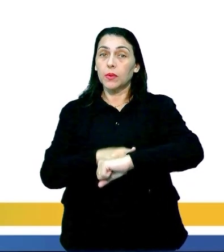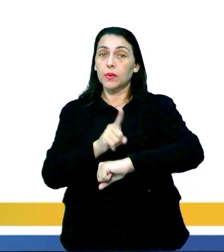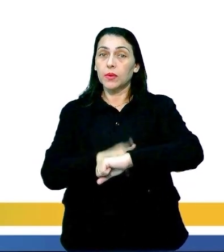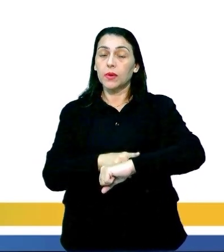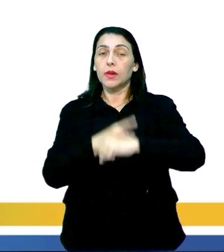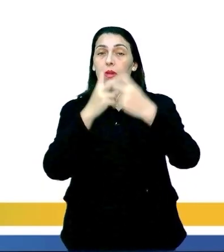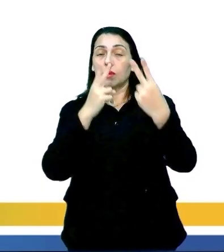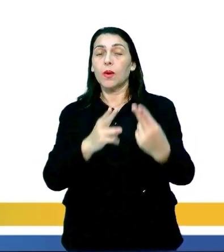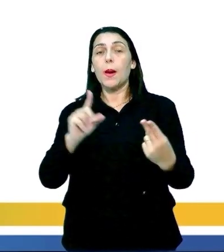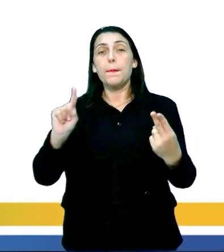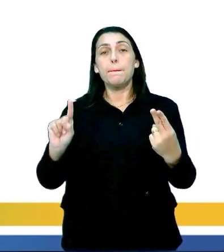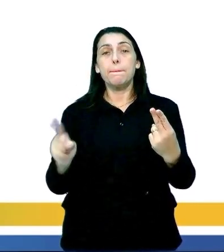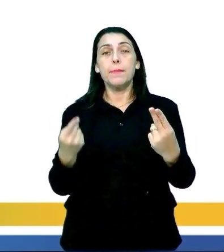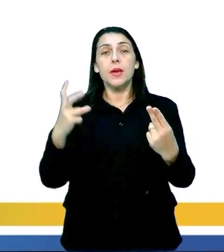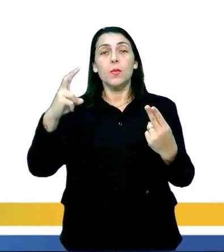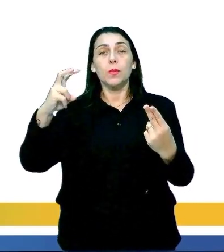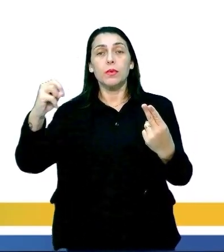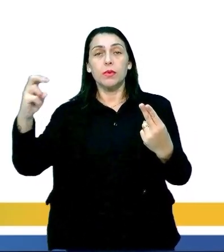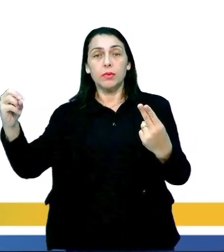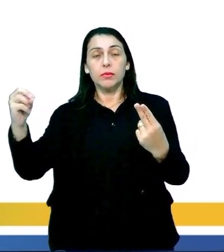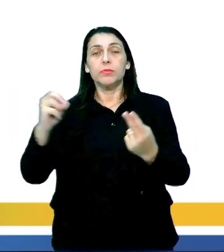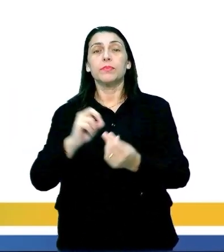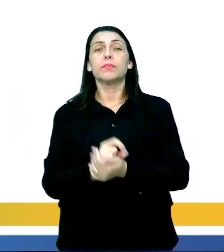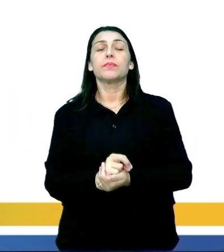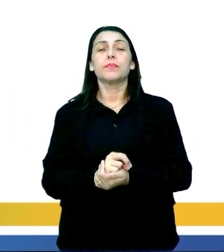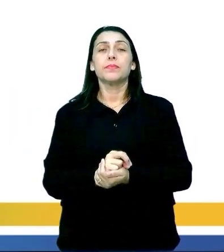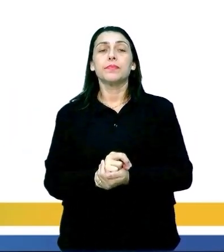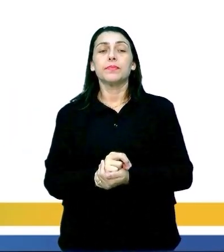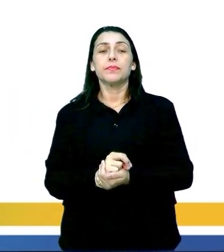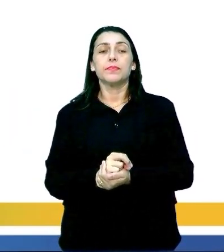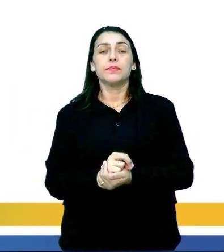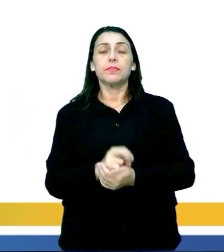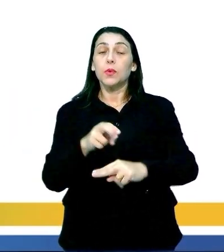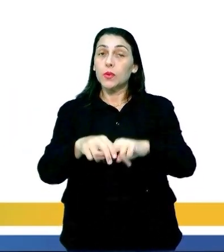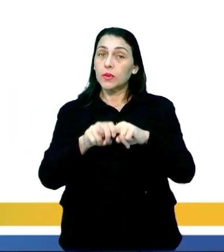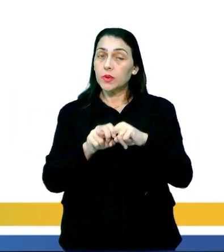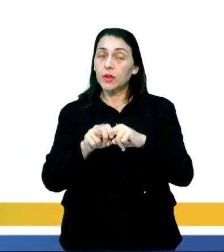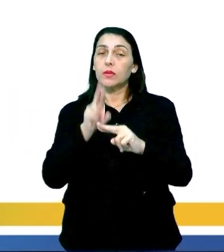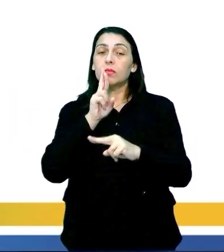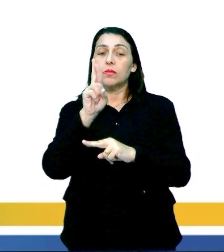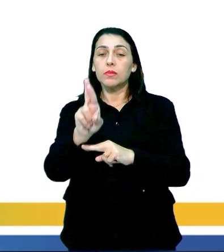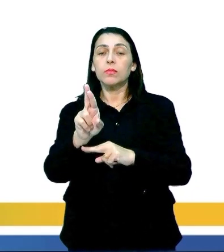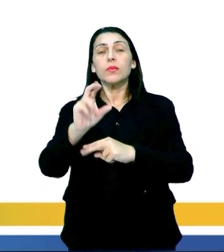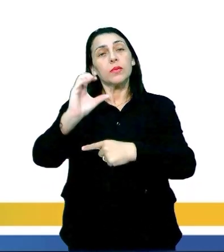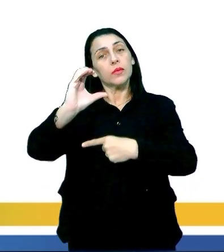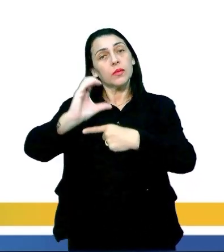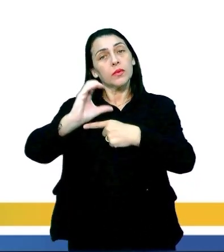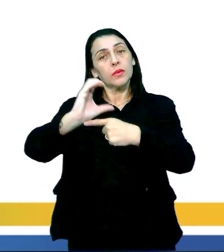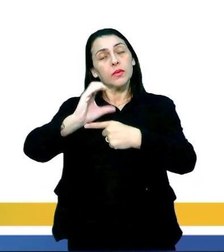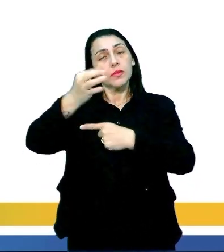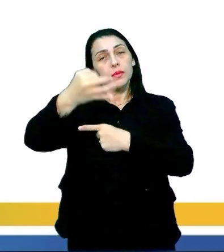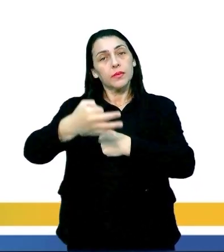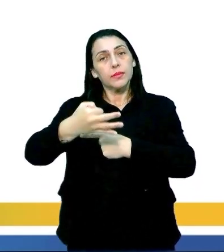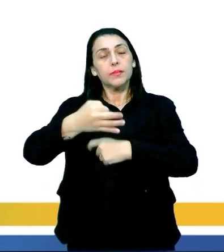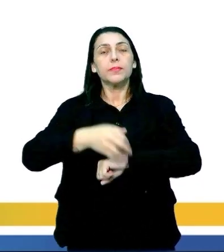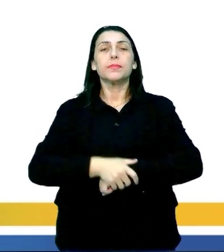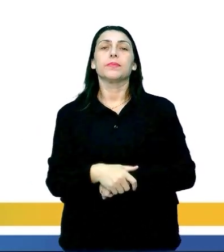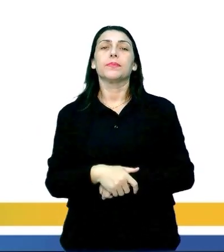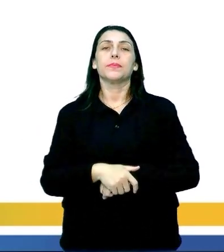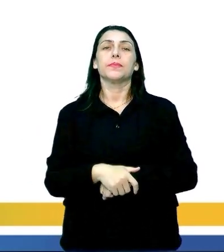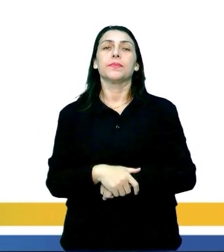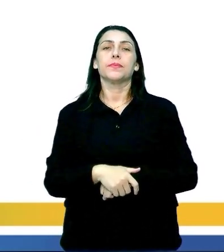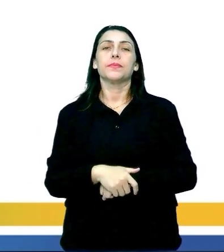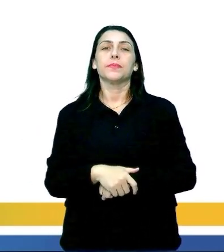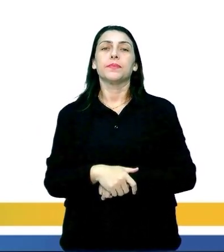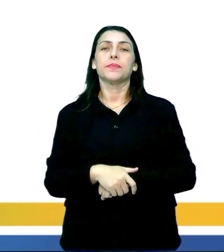é igual a 1.500. Ou seja, portanto, aí a nossa alternativa correta é a letra